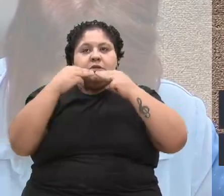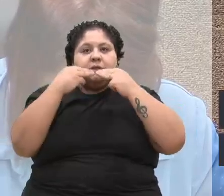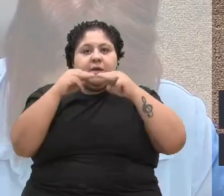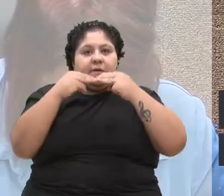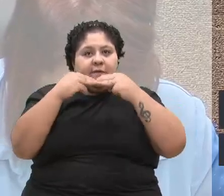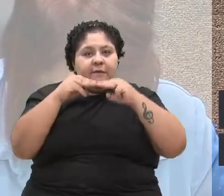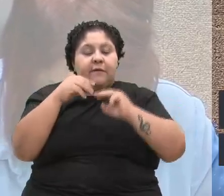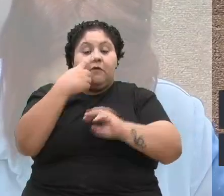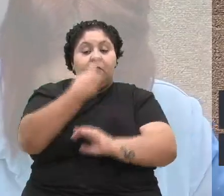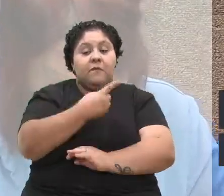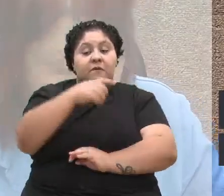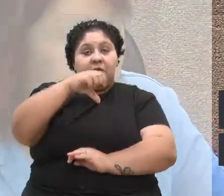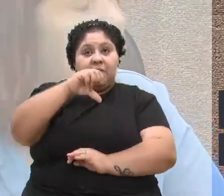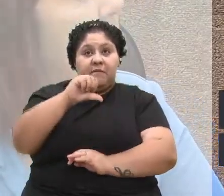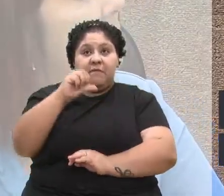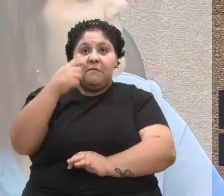Em